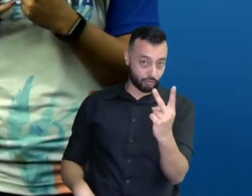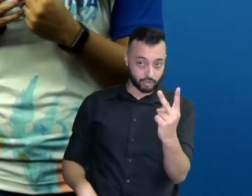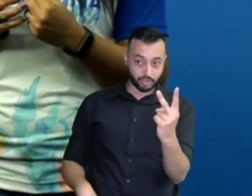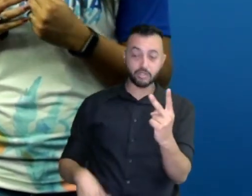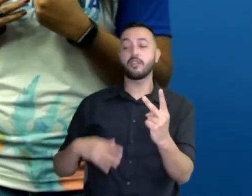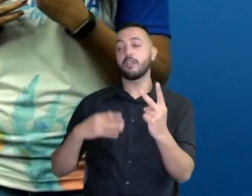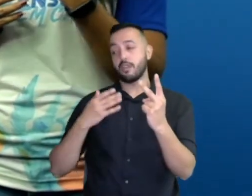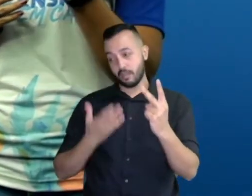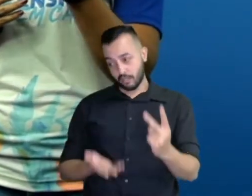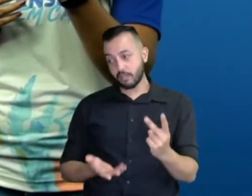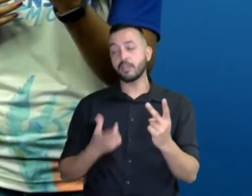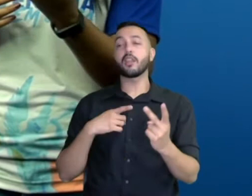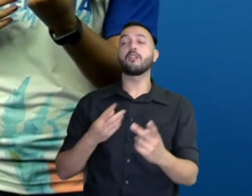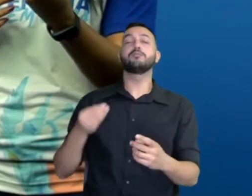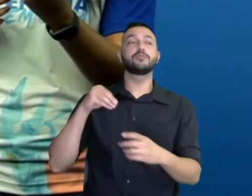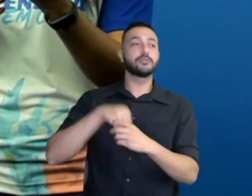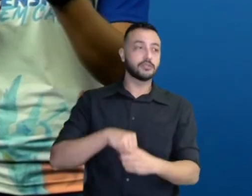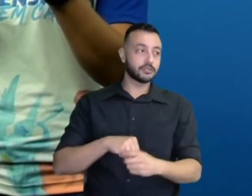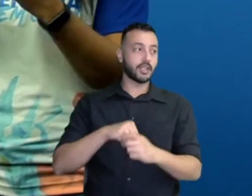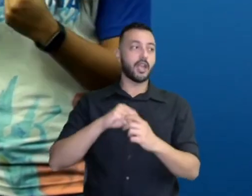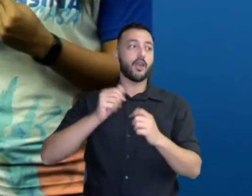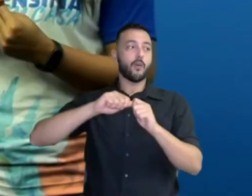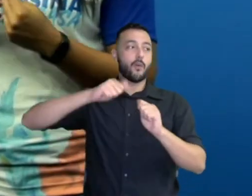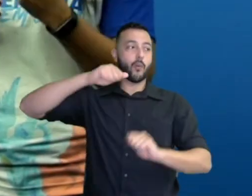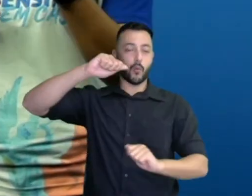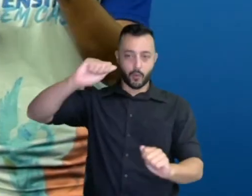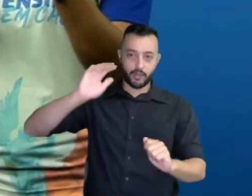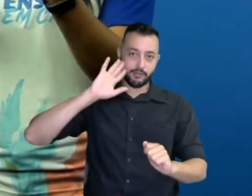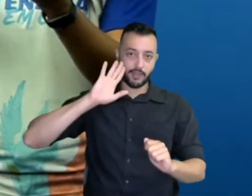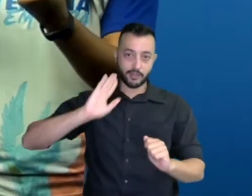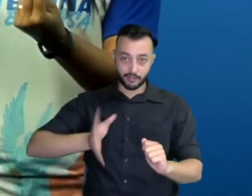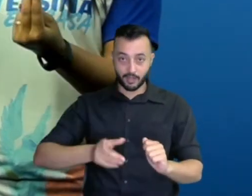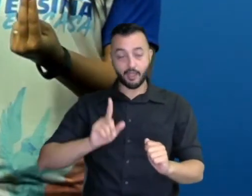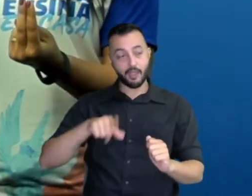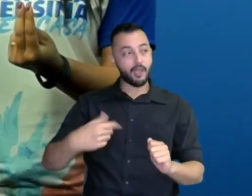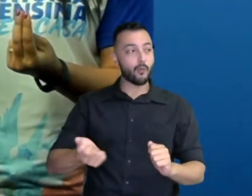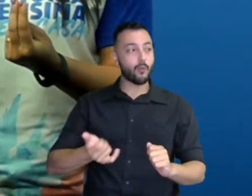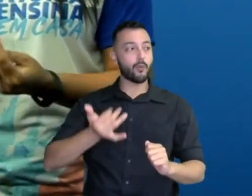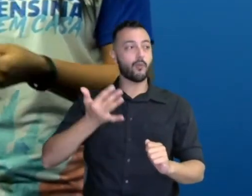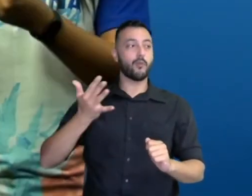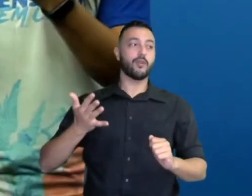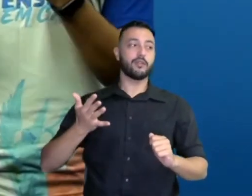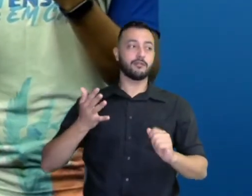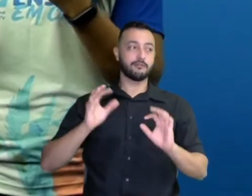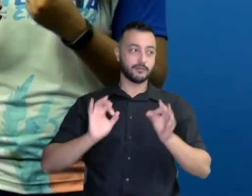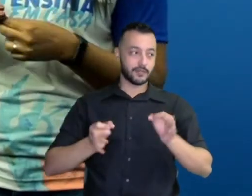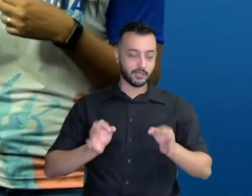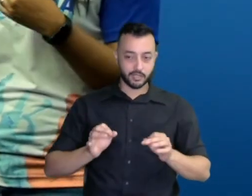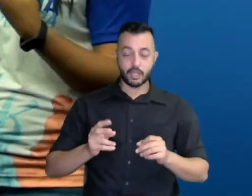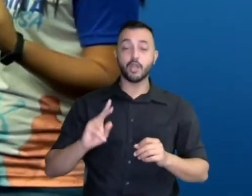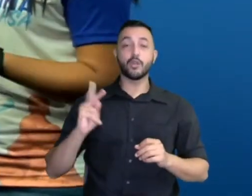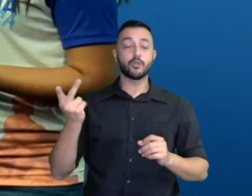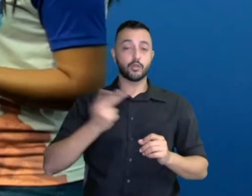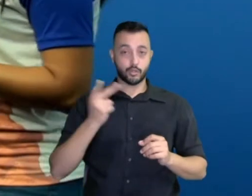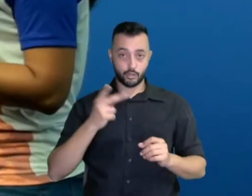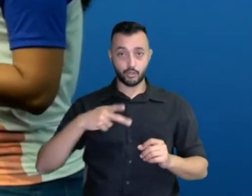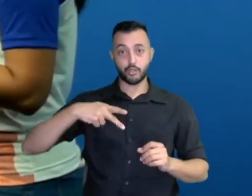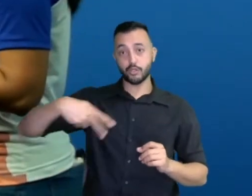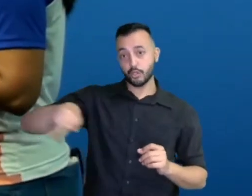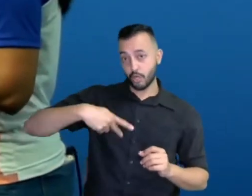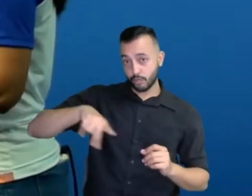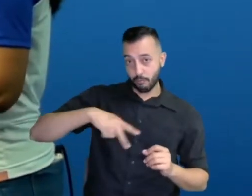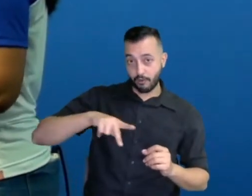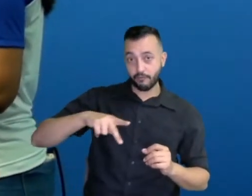gente coloca o artigo determinado para esse quantificador, certo? Los dos